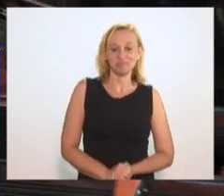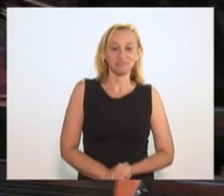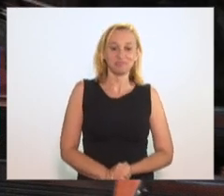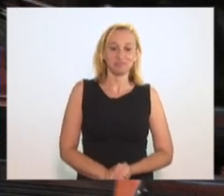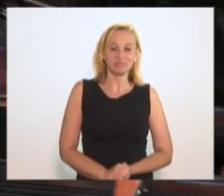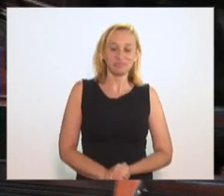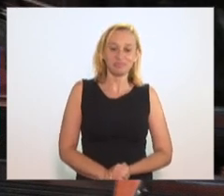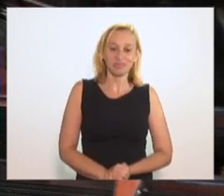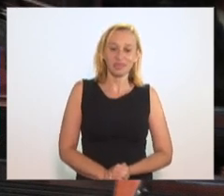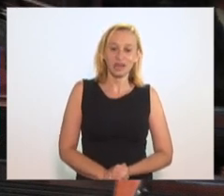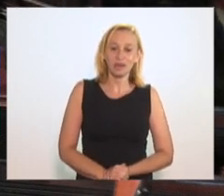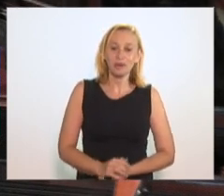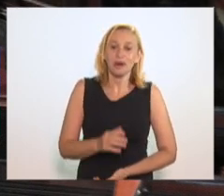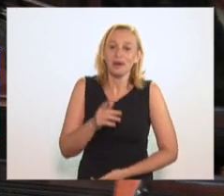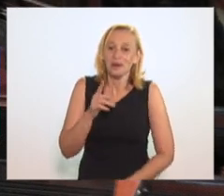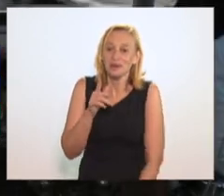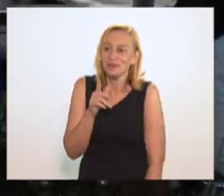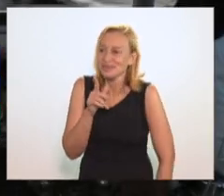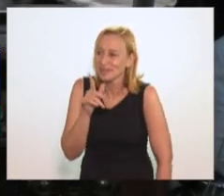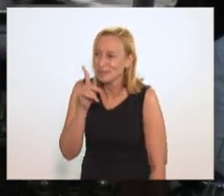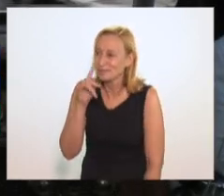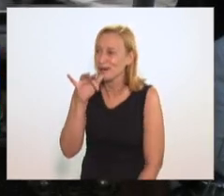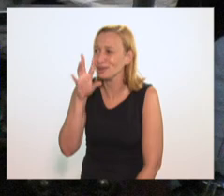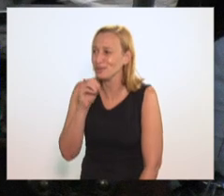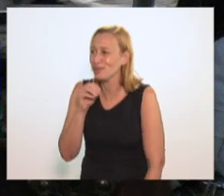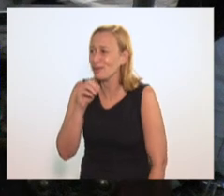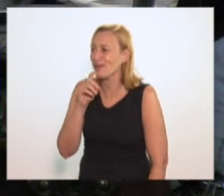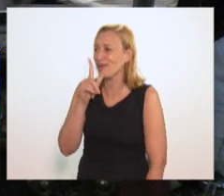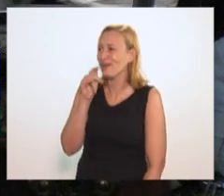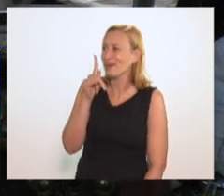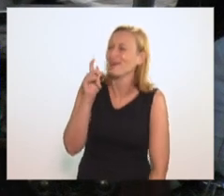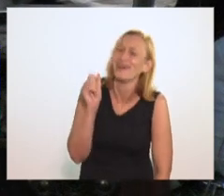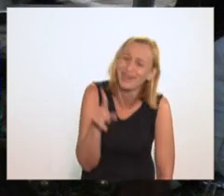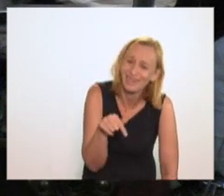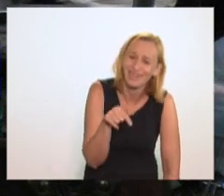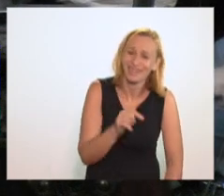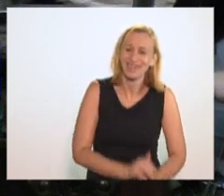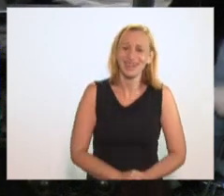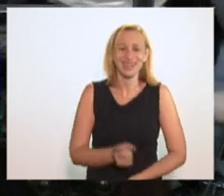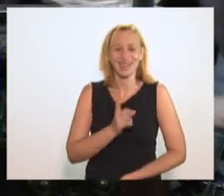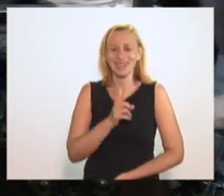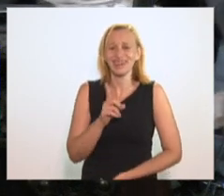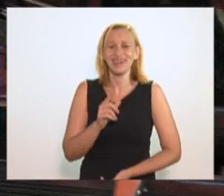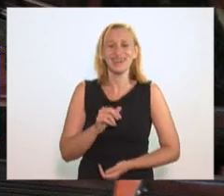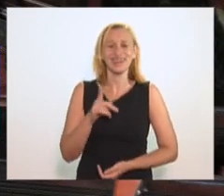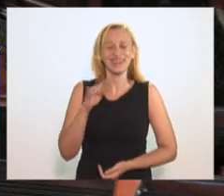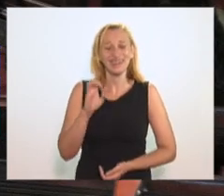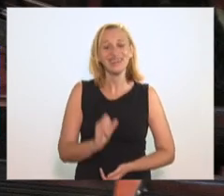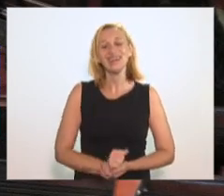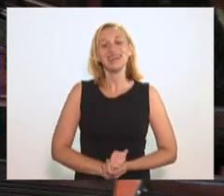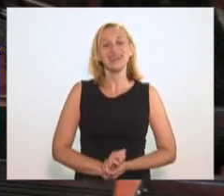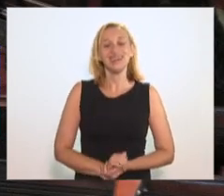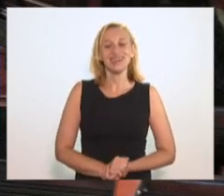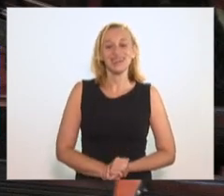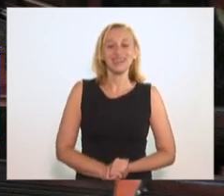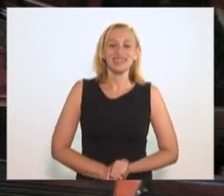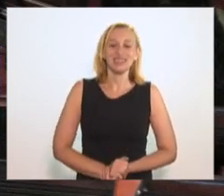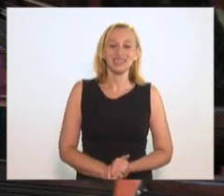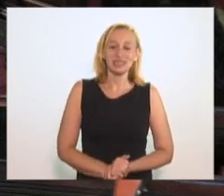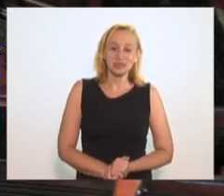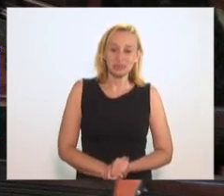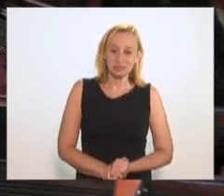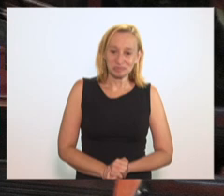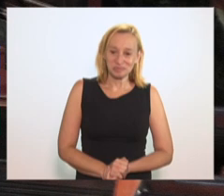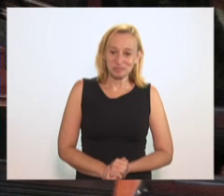Paulinho Paulinho Jiquier música do papal vai falar estão escritos